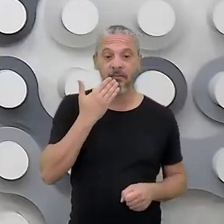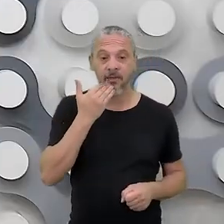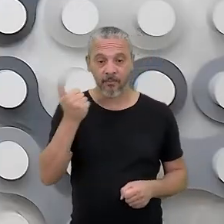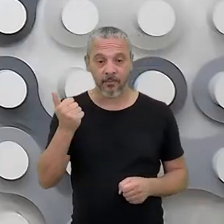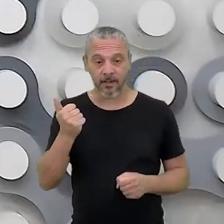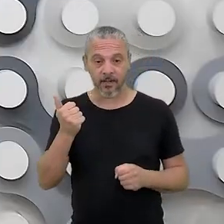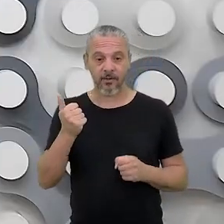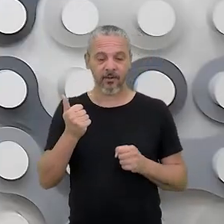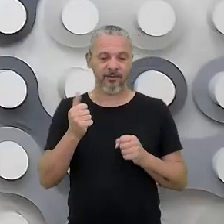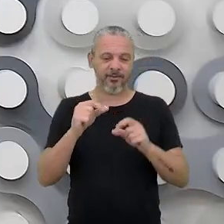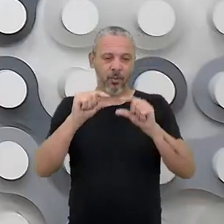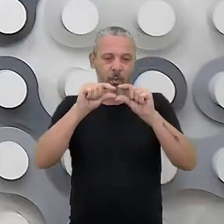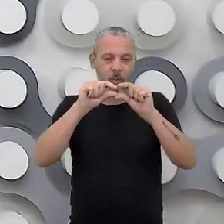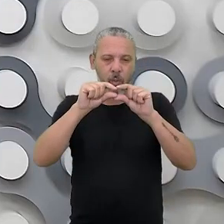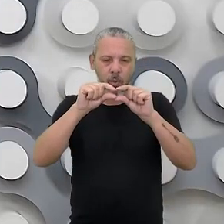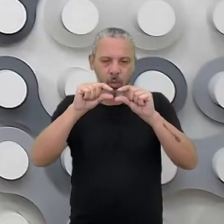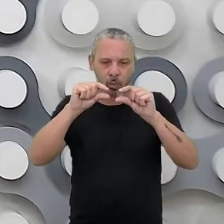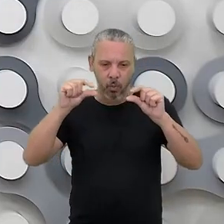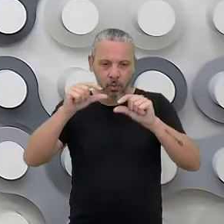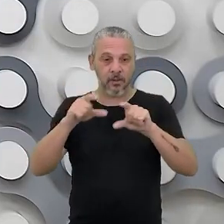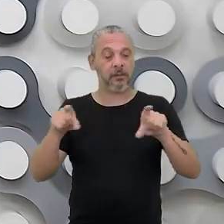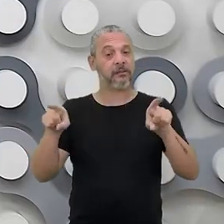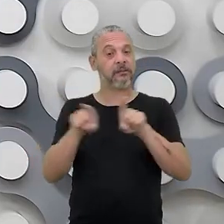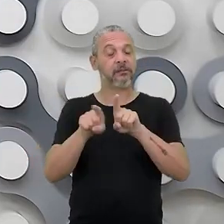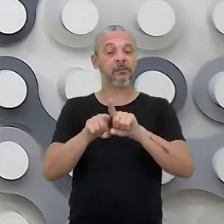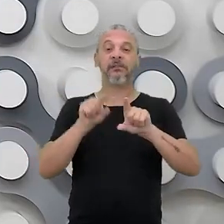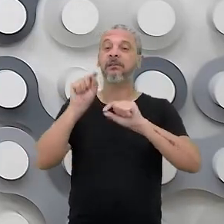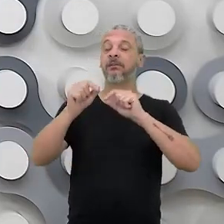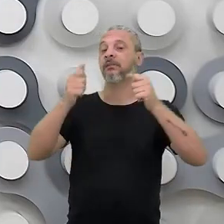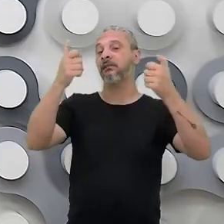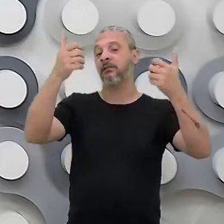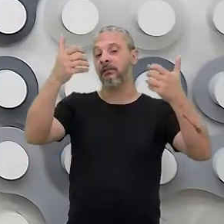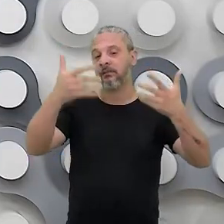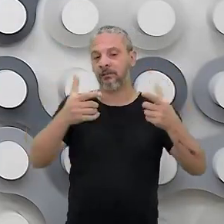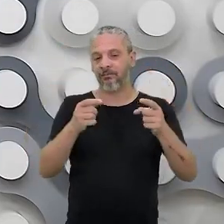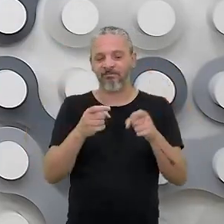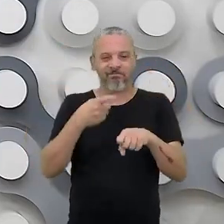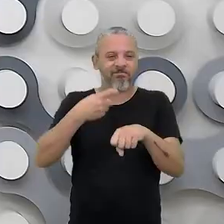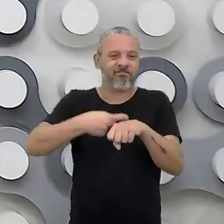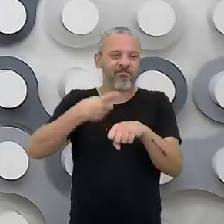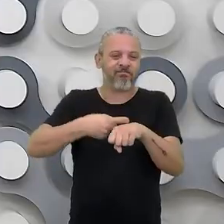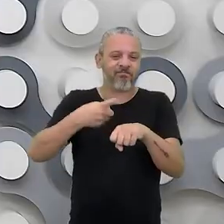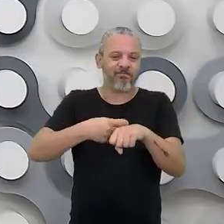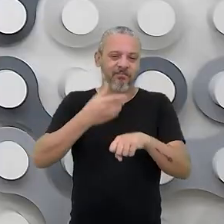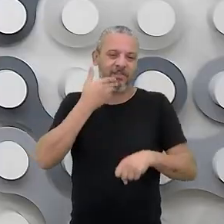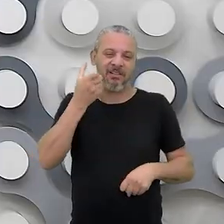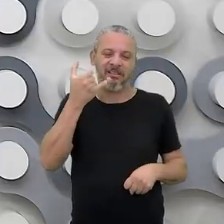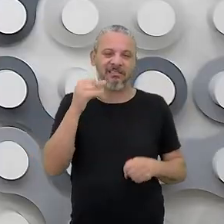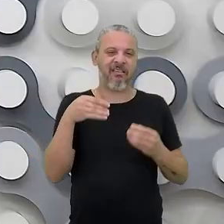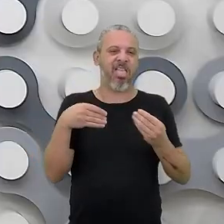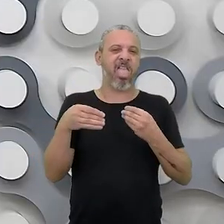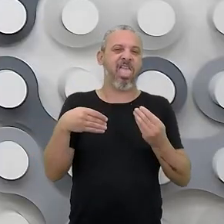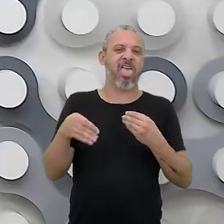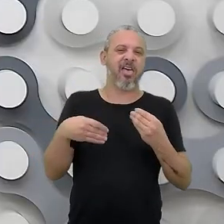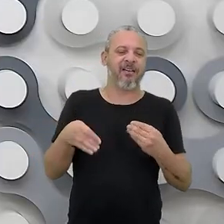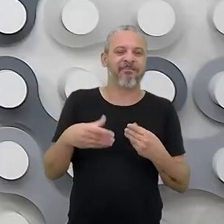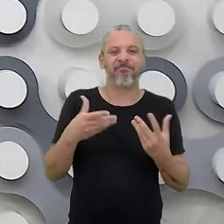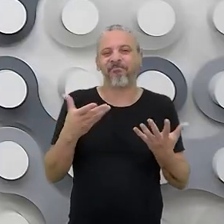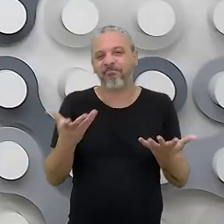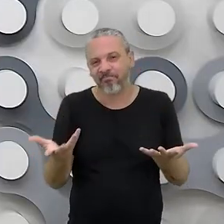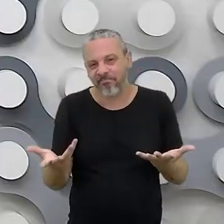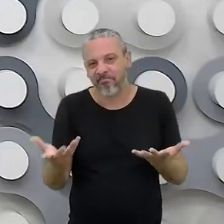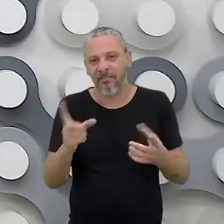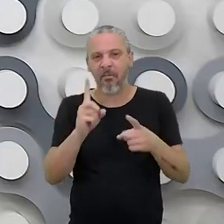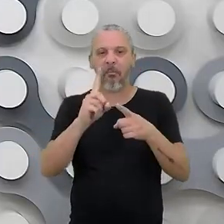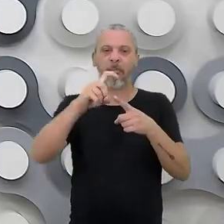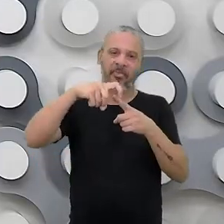é que seja um canudo um pouquinho mais grosso. E também rígido. Se for um canudinho mole, ele